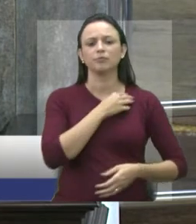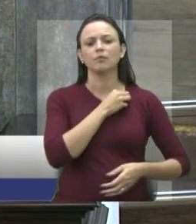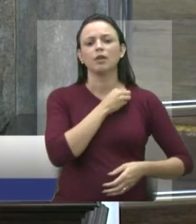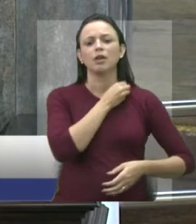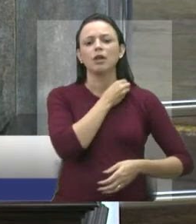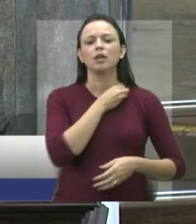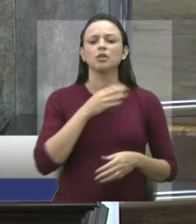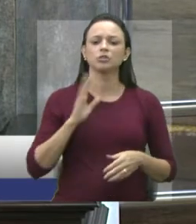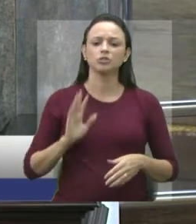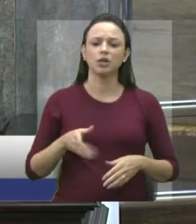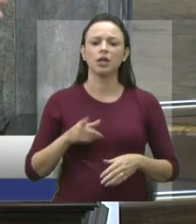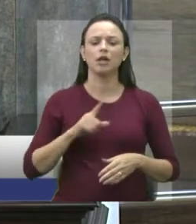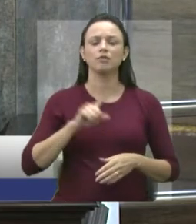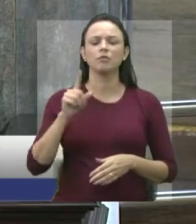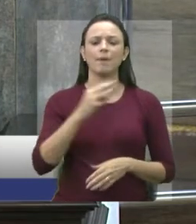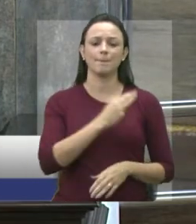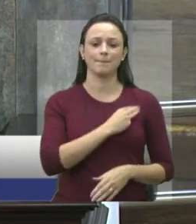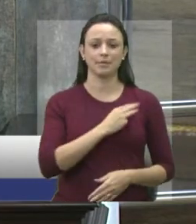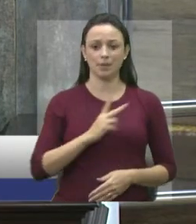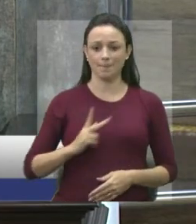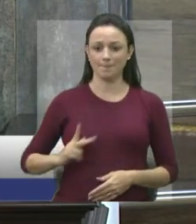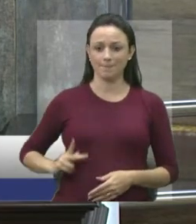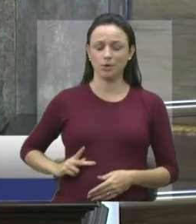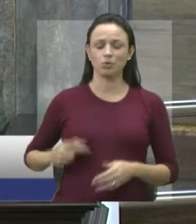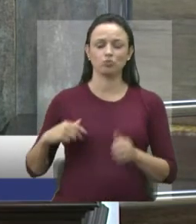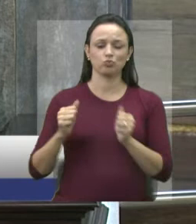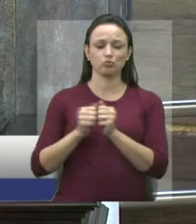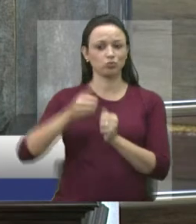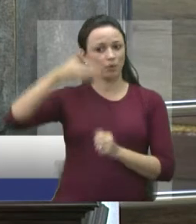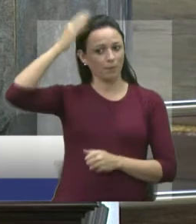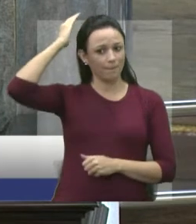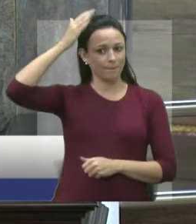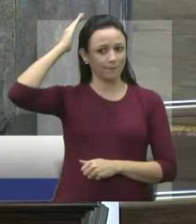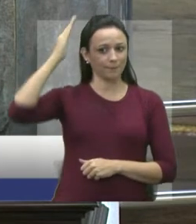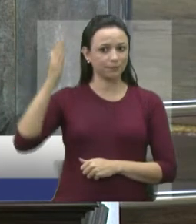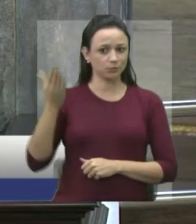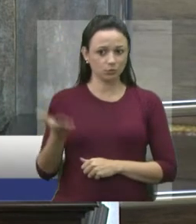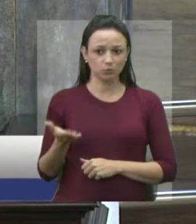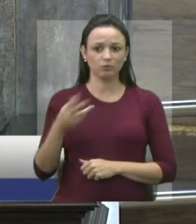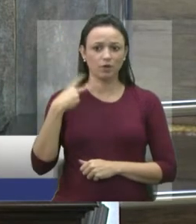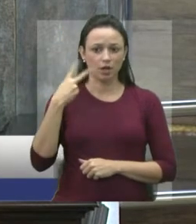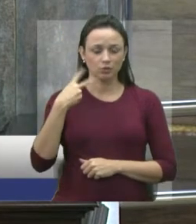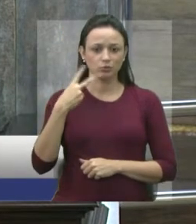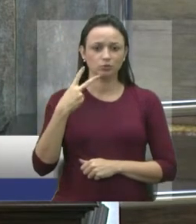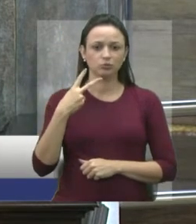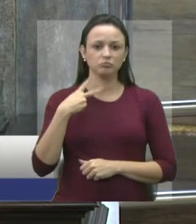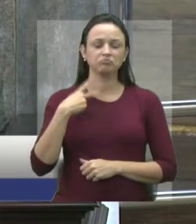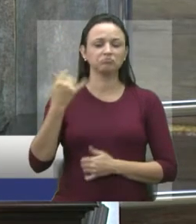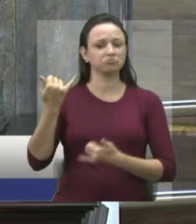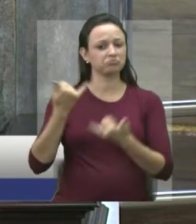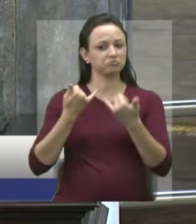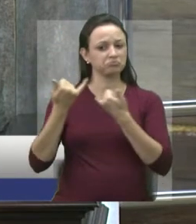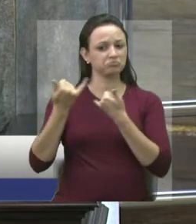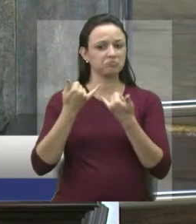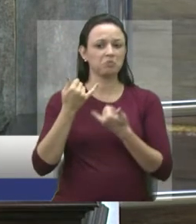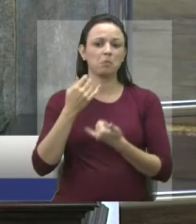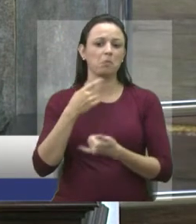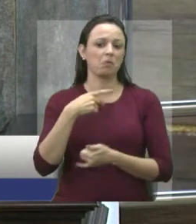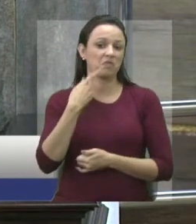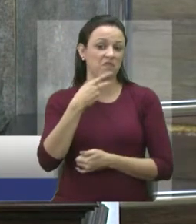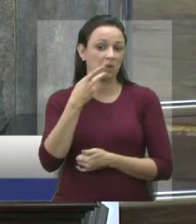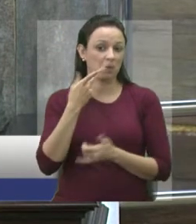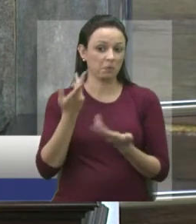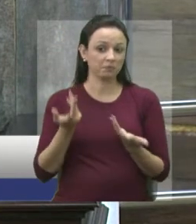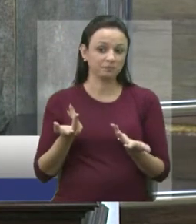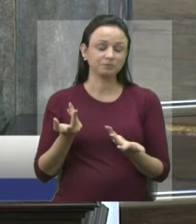encaminhamos ao Ministério Público, eu e o vereador Tuco Bauab, e eu recebi algumas informações verbais e